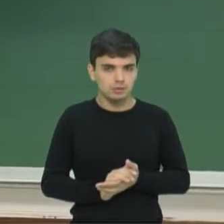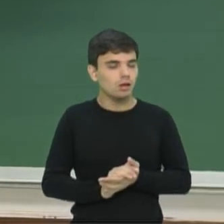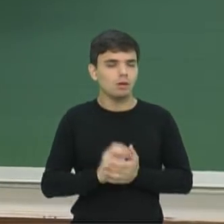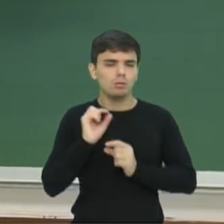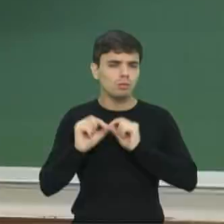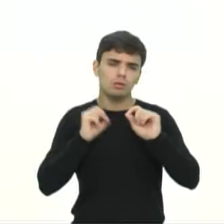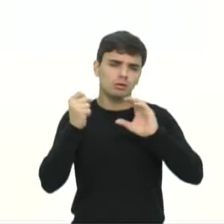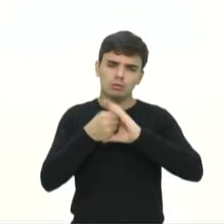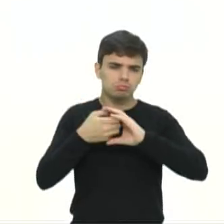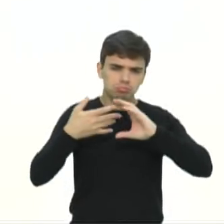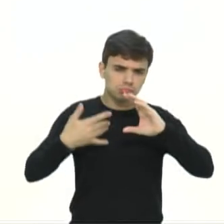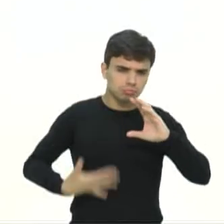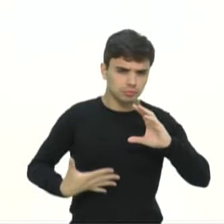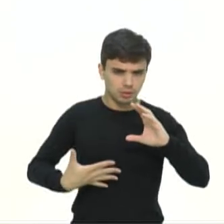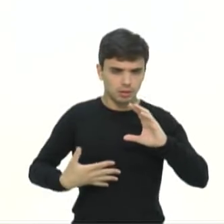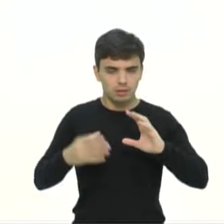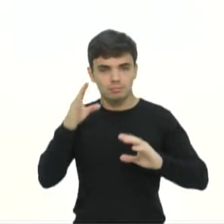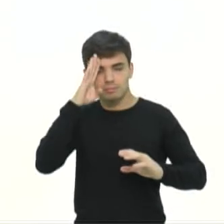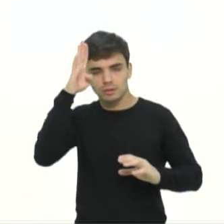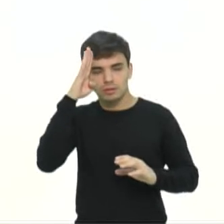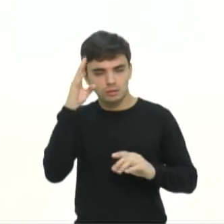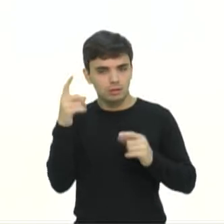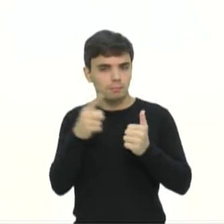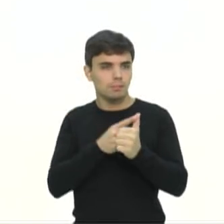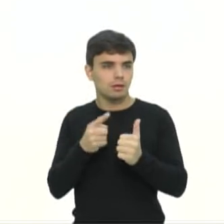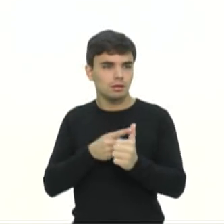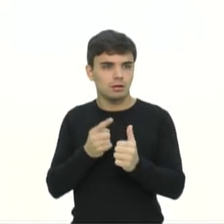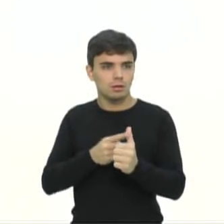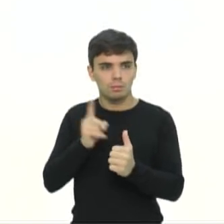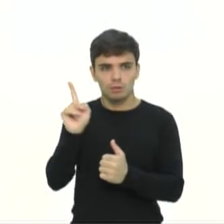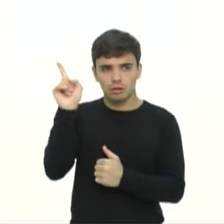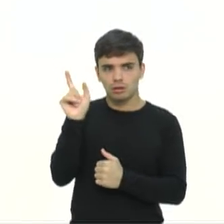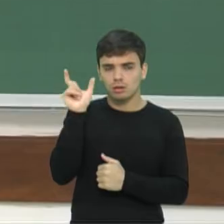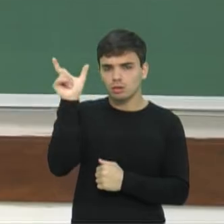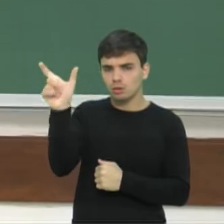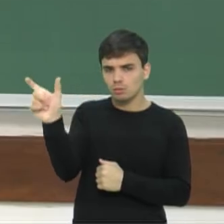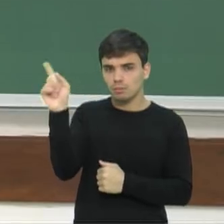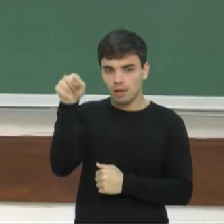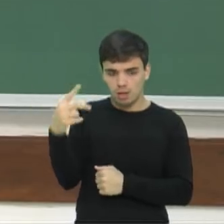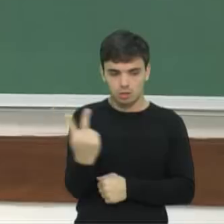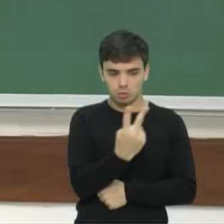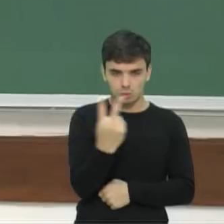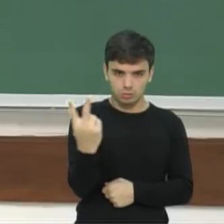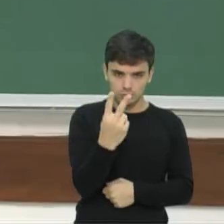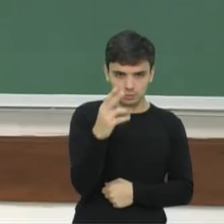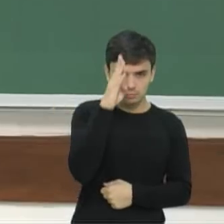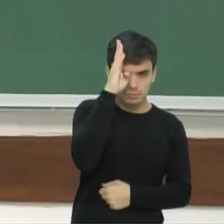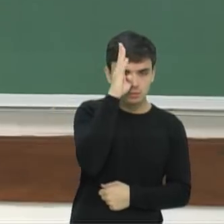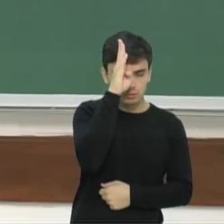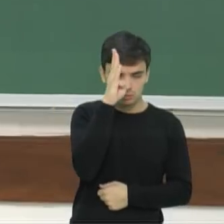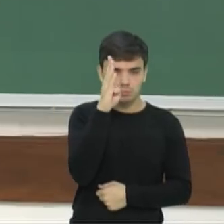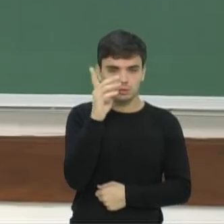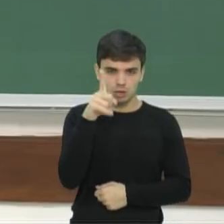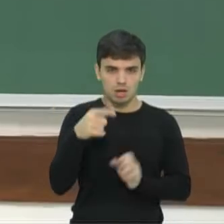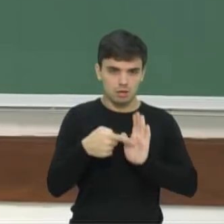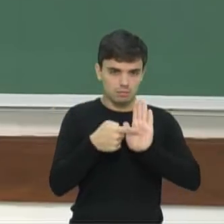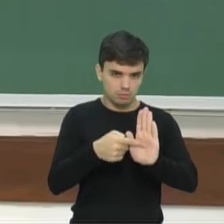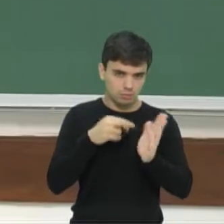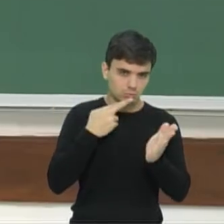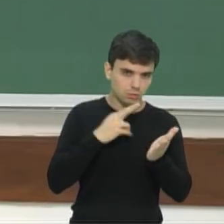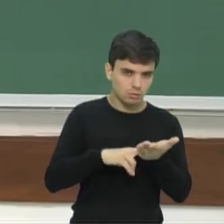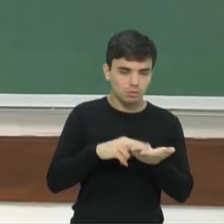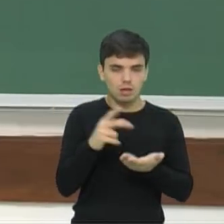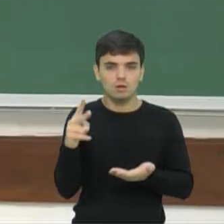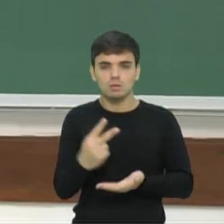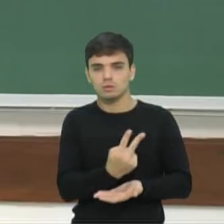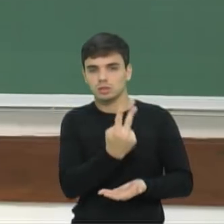quê? Em que consiste o princípio Gita-Kyoei? Então são dois princípios, como nós vimos lá, né? Então o primeiro, Seiyuku-Zeiyo, nós já vimos, e agora vocês